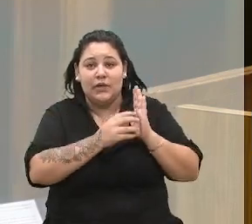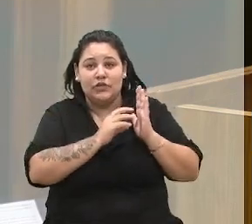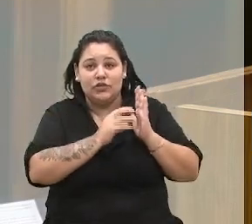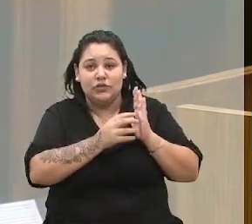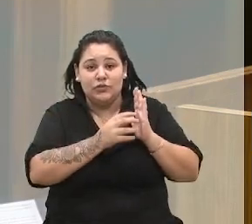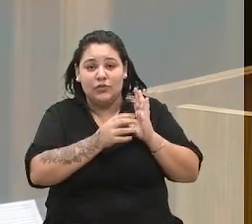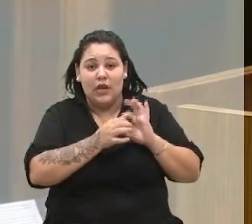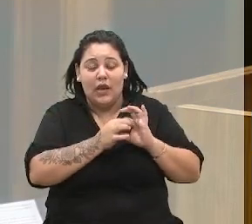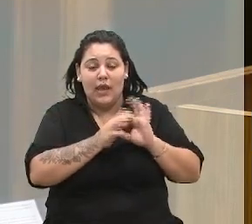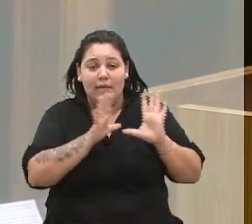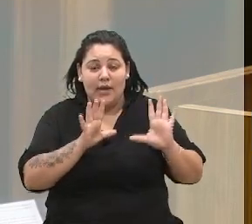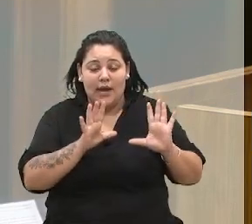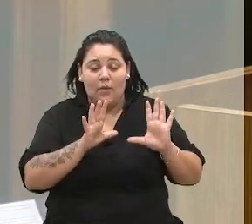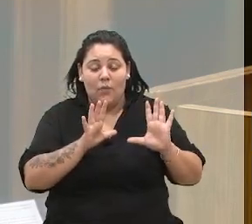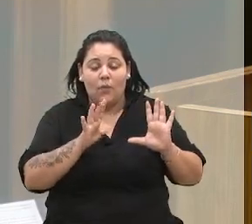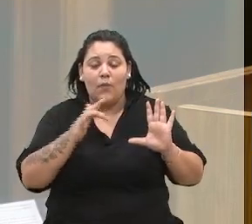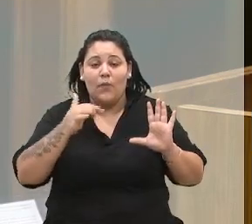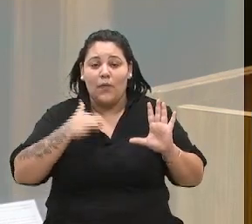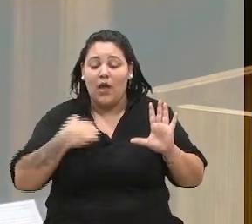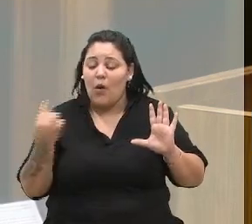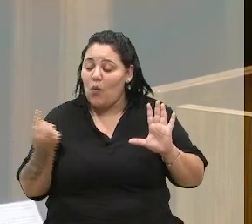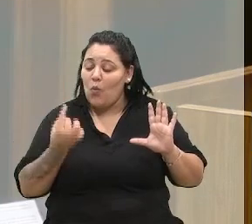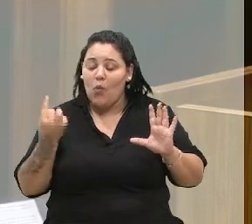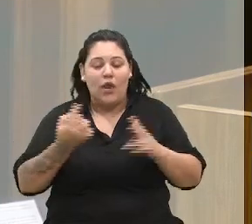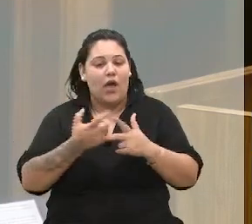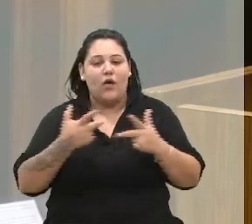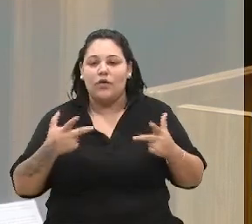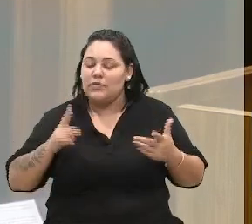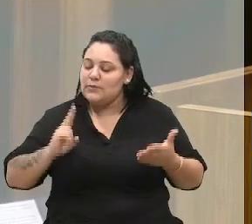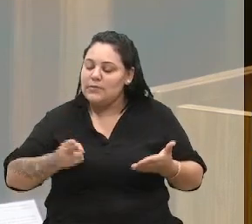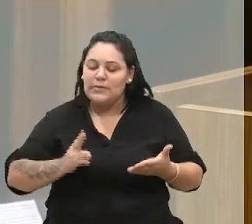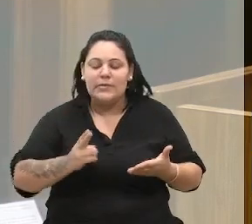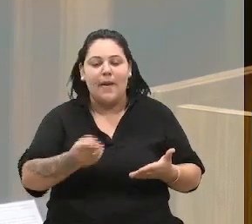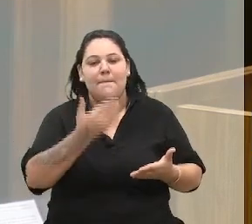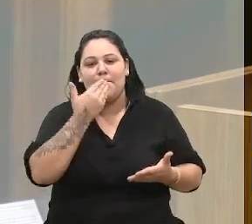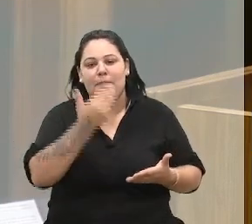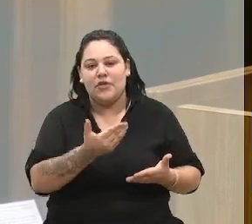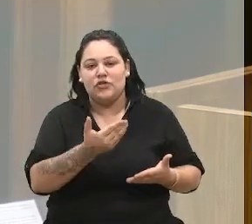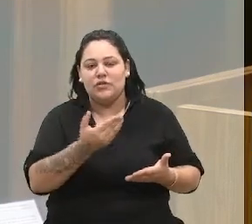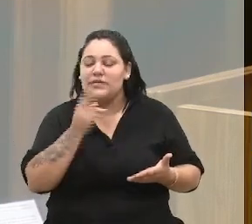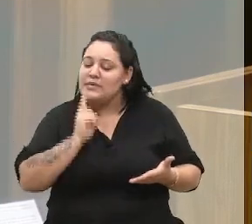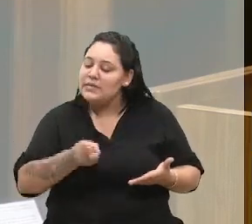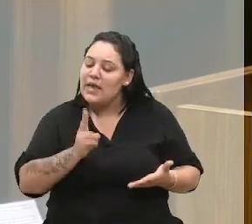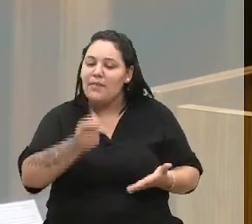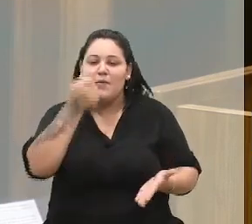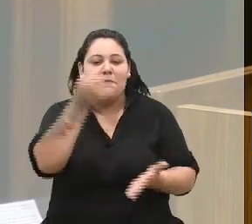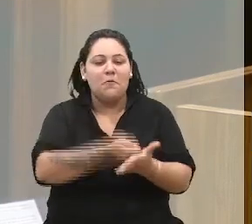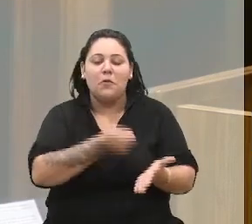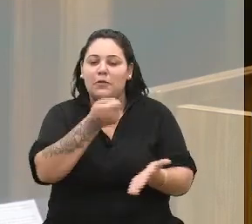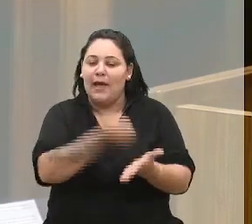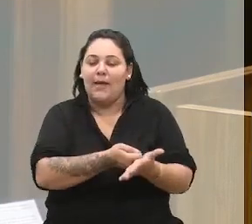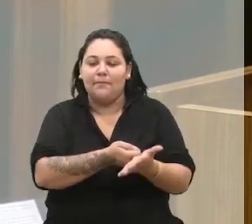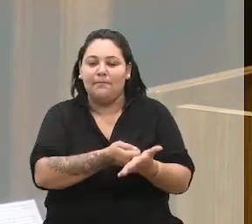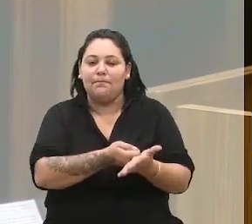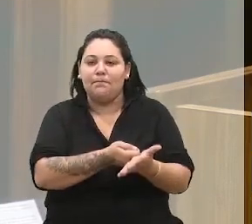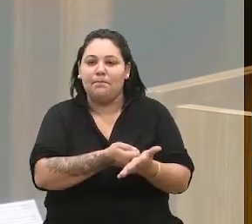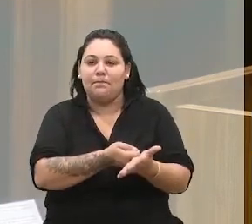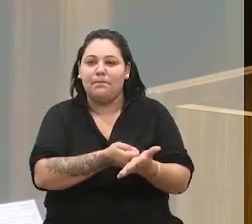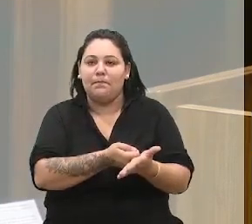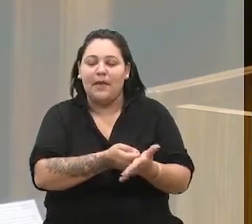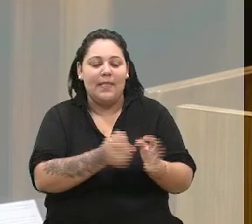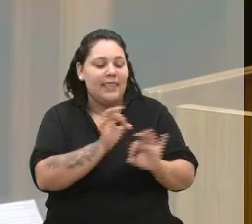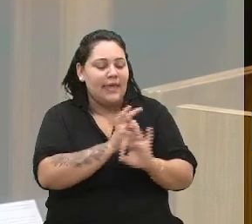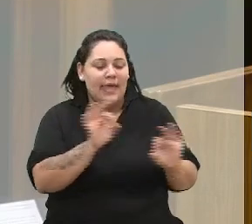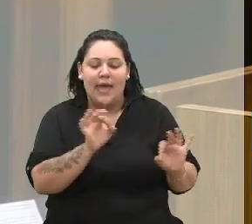a única coisa que preza e sempre prezará e sempre lutará é para que ninguém, seja